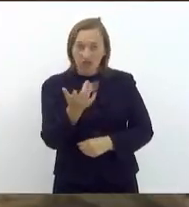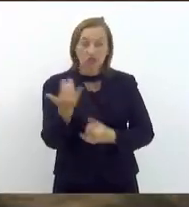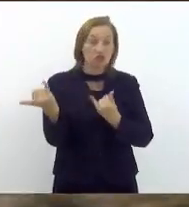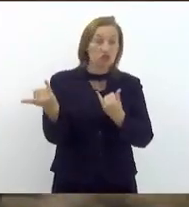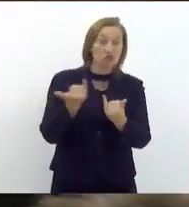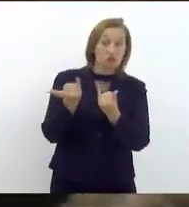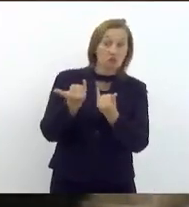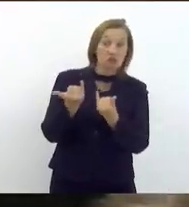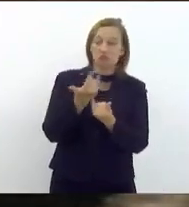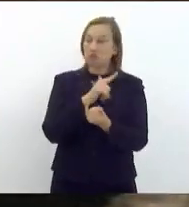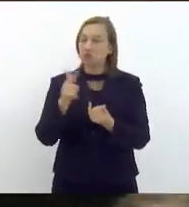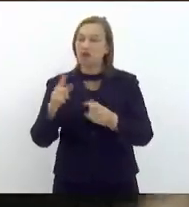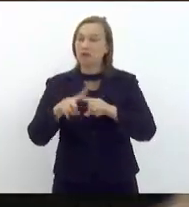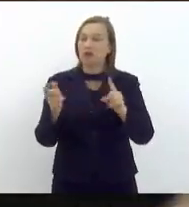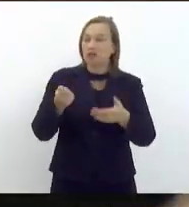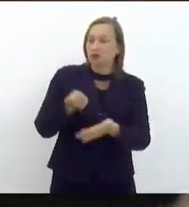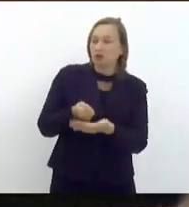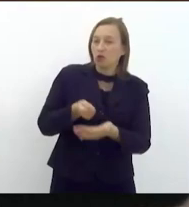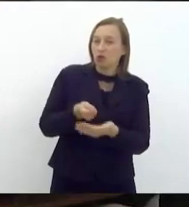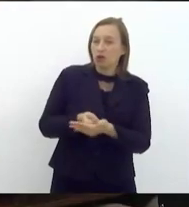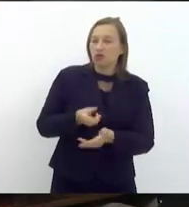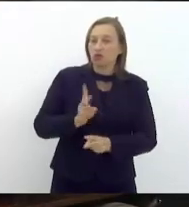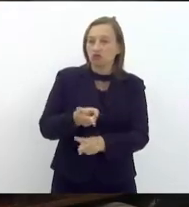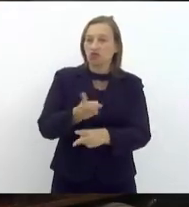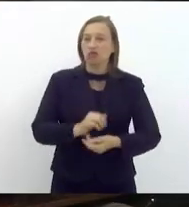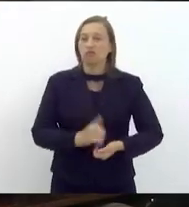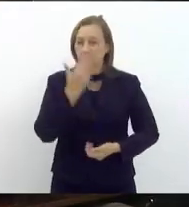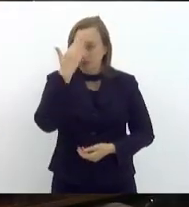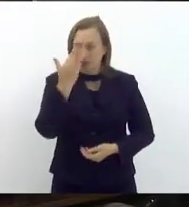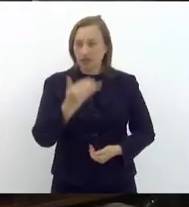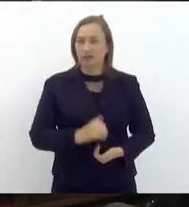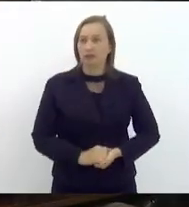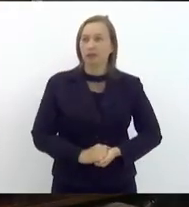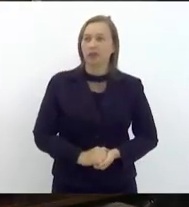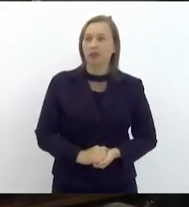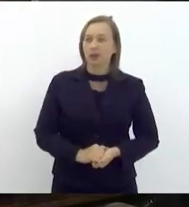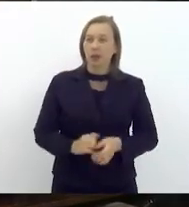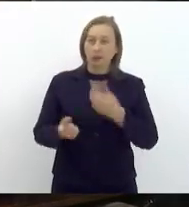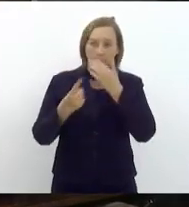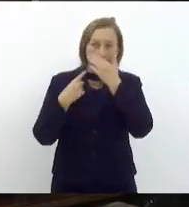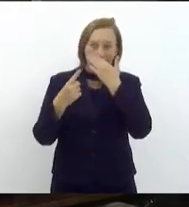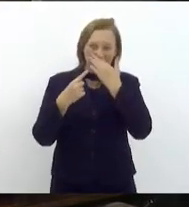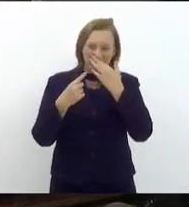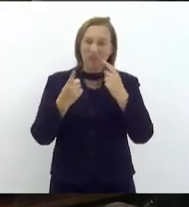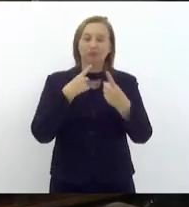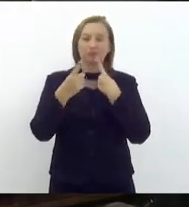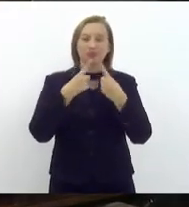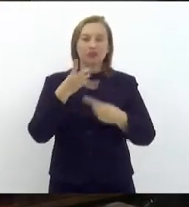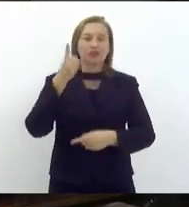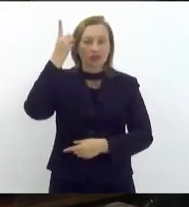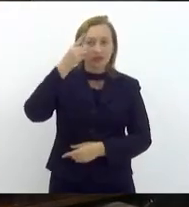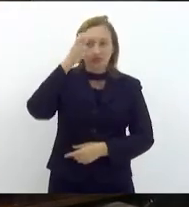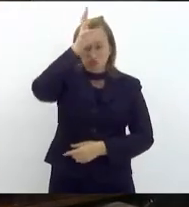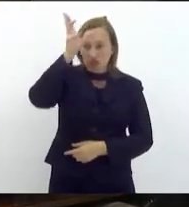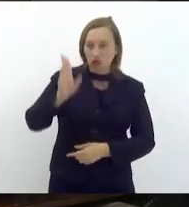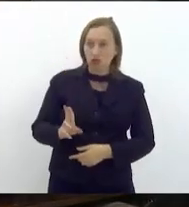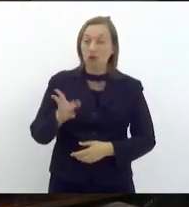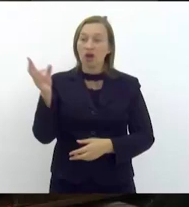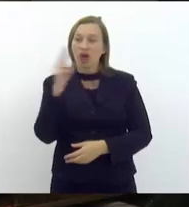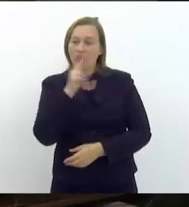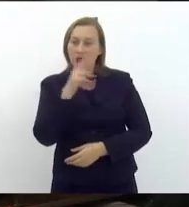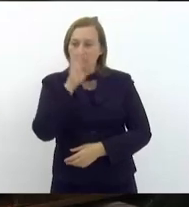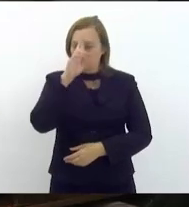informação mas a gente vai continuar cobrando obrigado presente para discutir Deputado Tia Jô por favor bem rapidamente